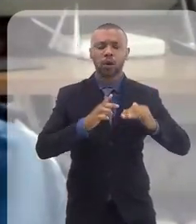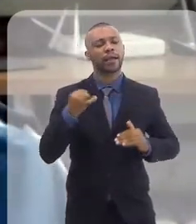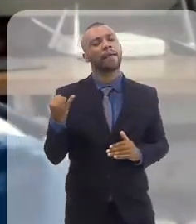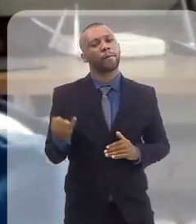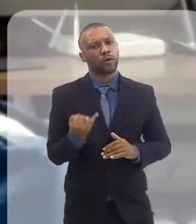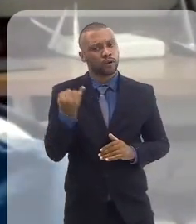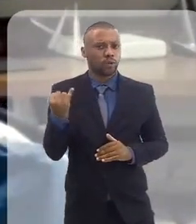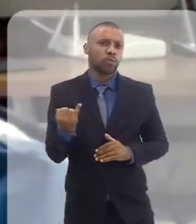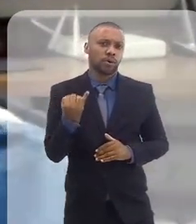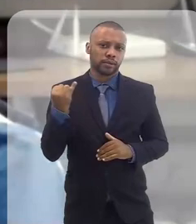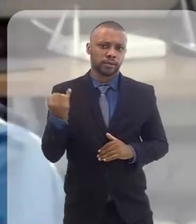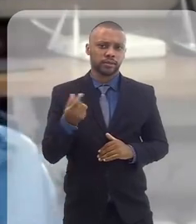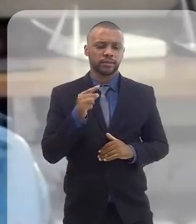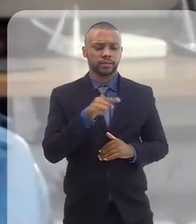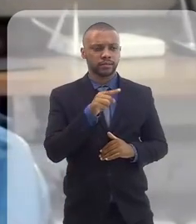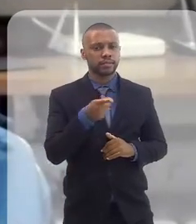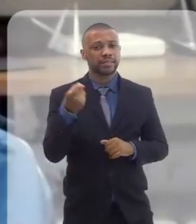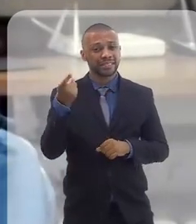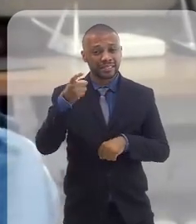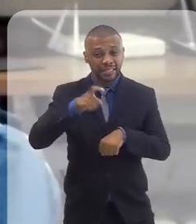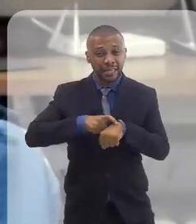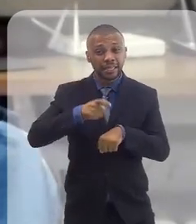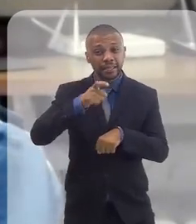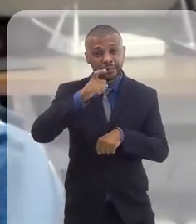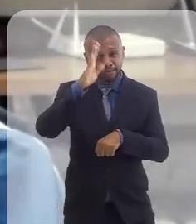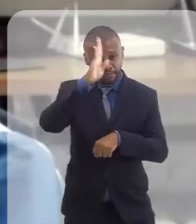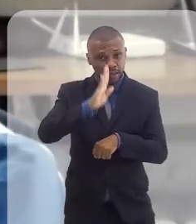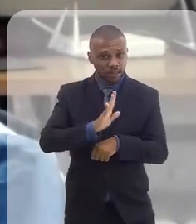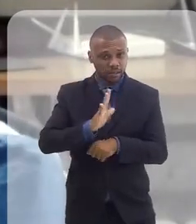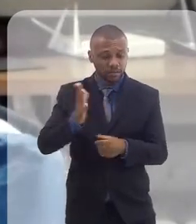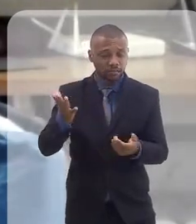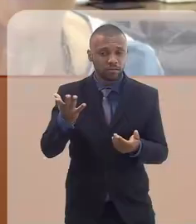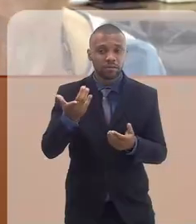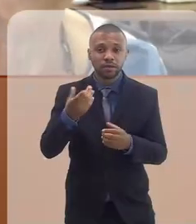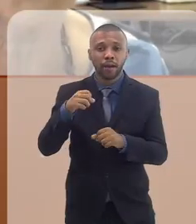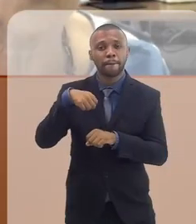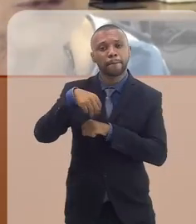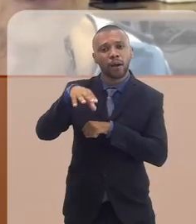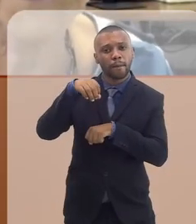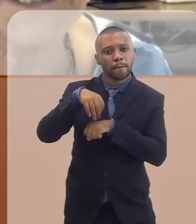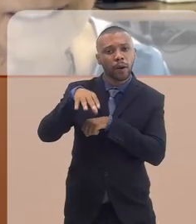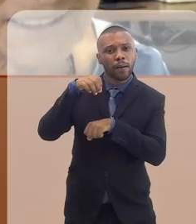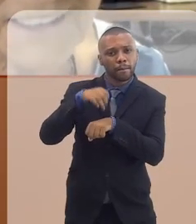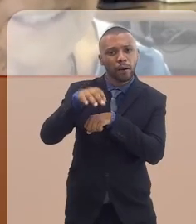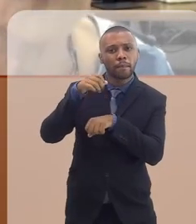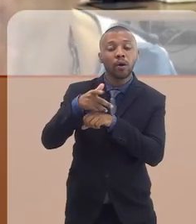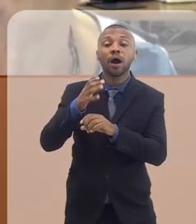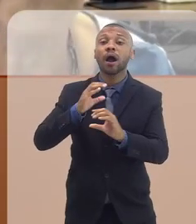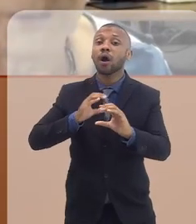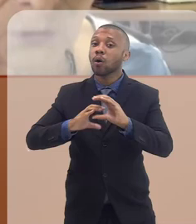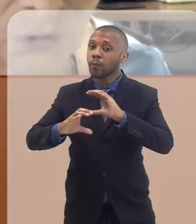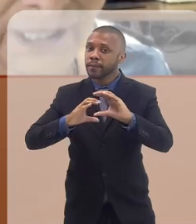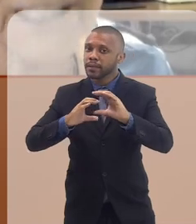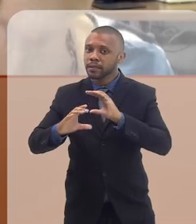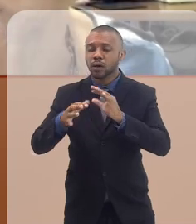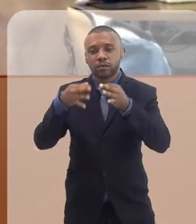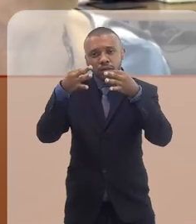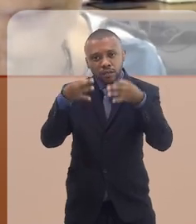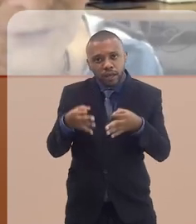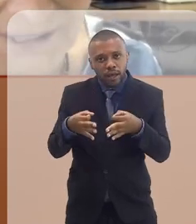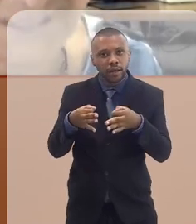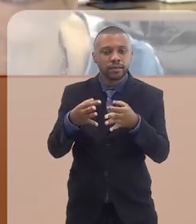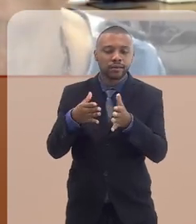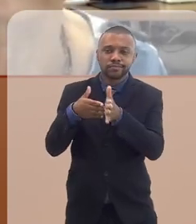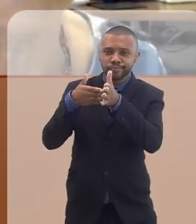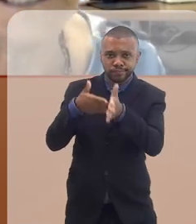profissão, que é muito importante neste país. A comunicação correta